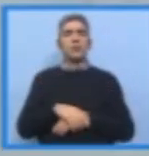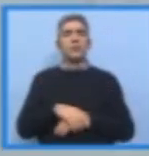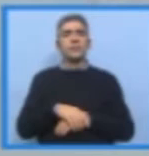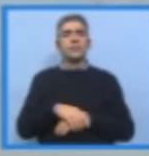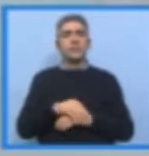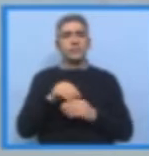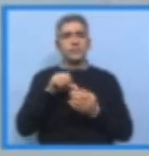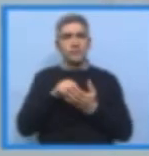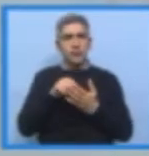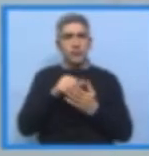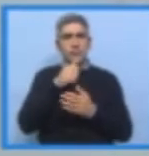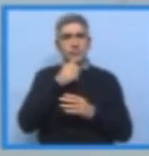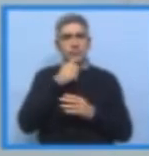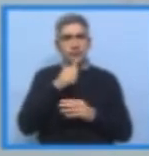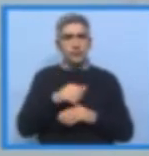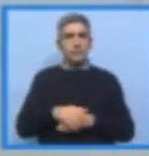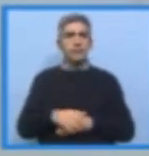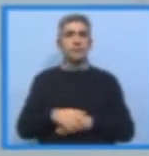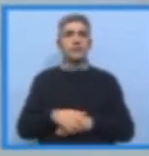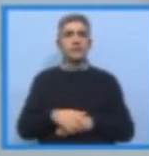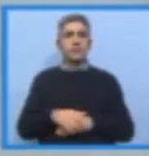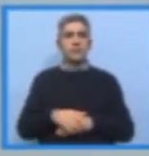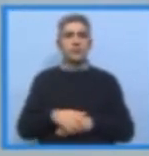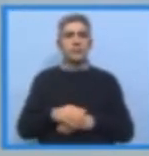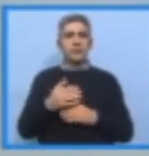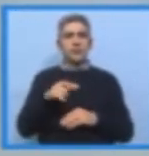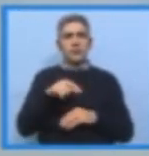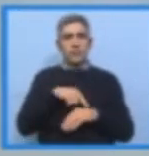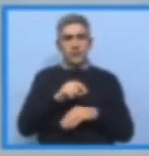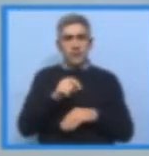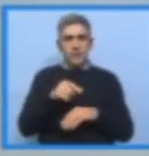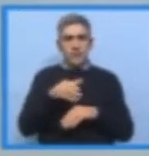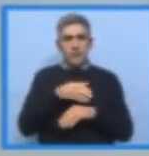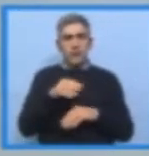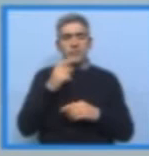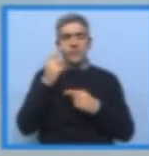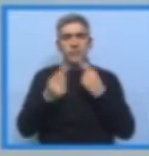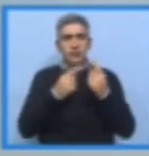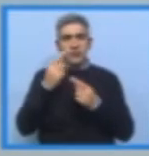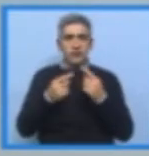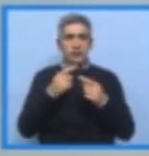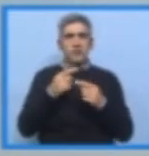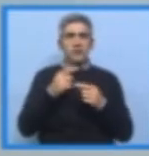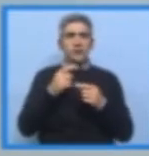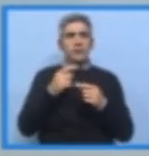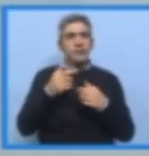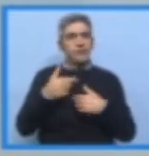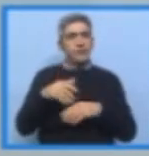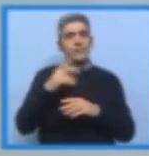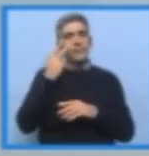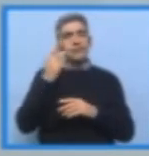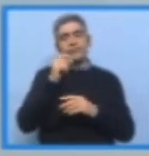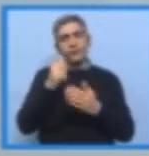que centra as decisões, mas nestes momentos, por vezes, o deixar partir